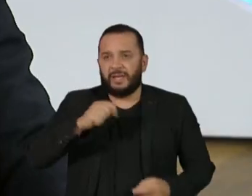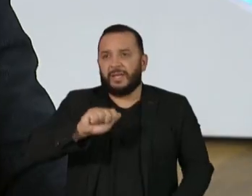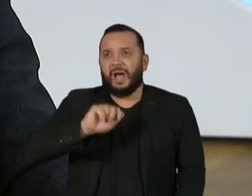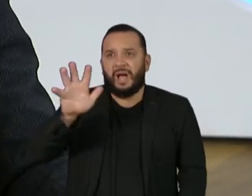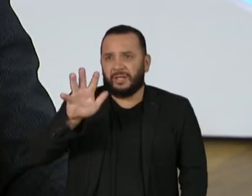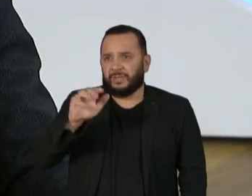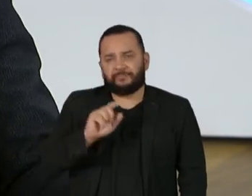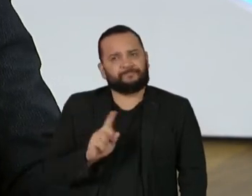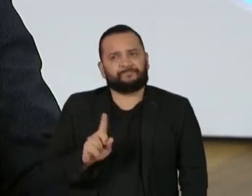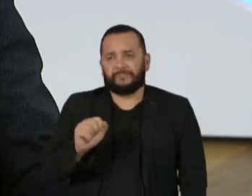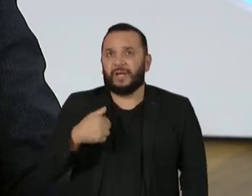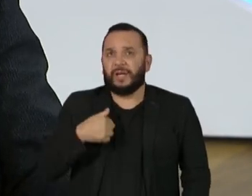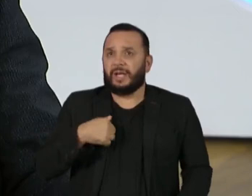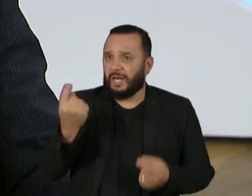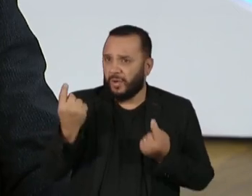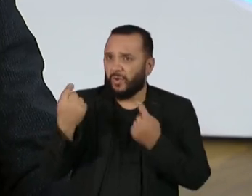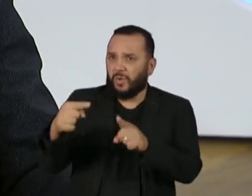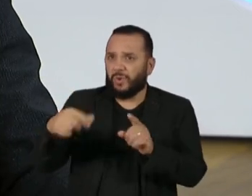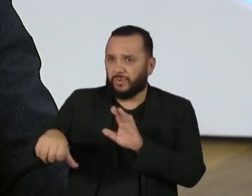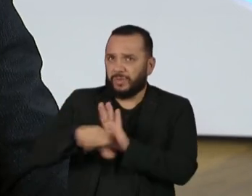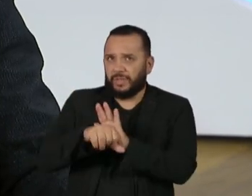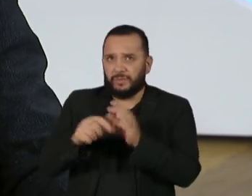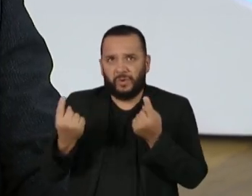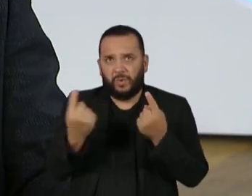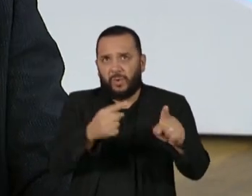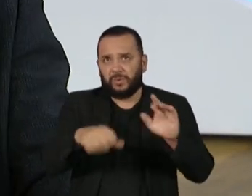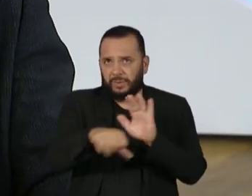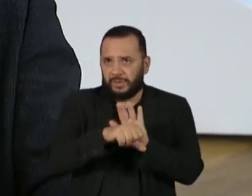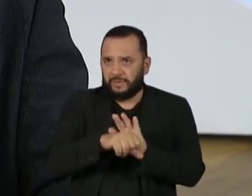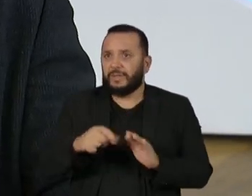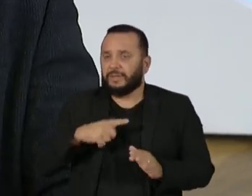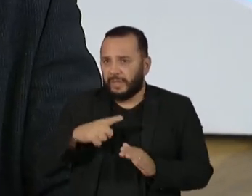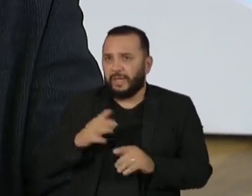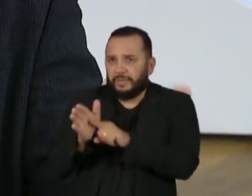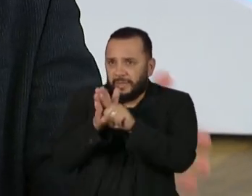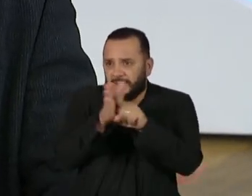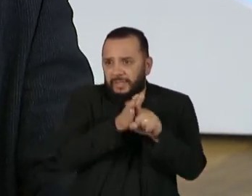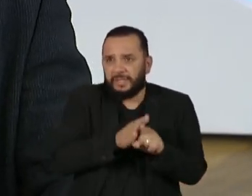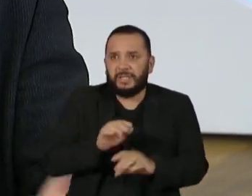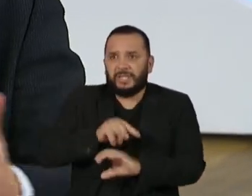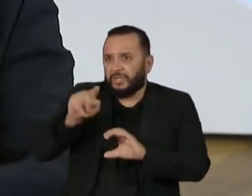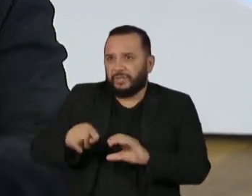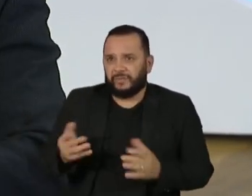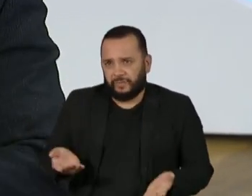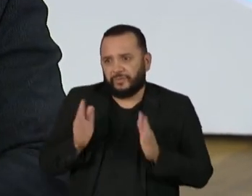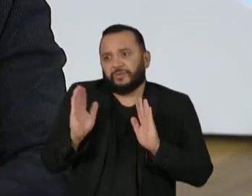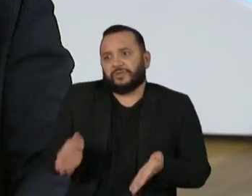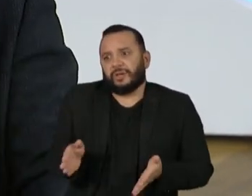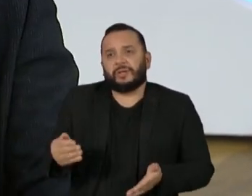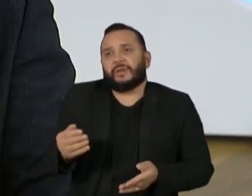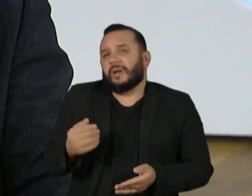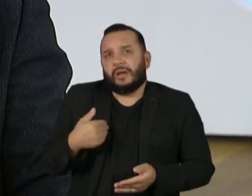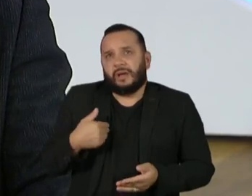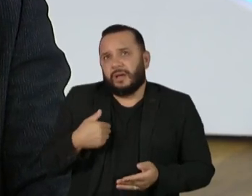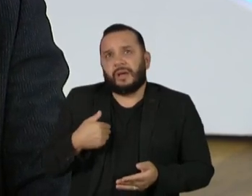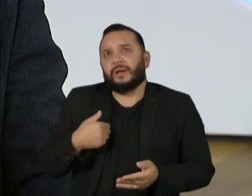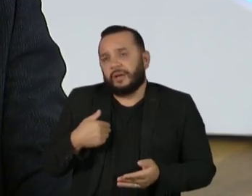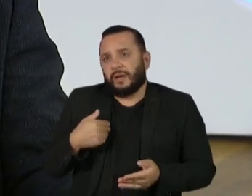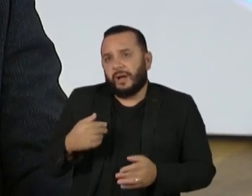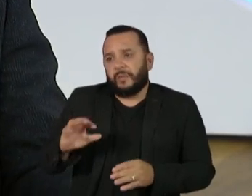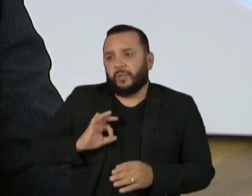ele Combate o crime essa evidência comprovada por estudo científicos não é que a polícia direciona ação para isso a polícia